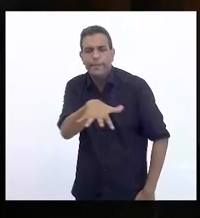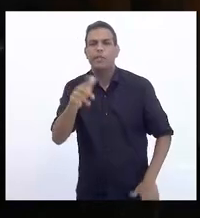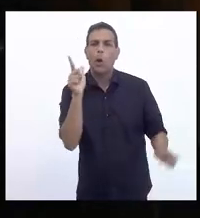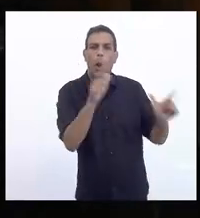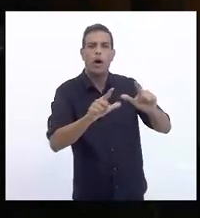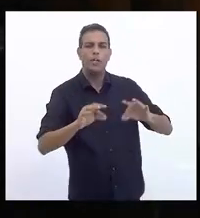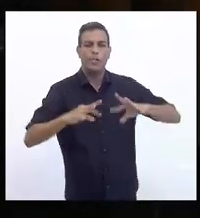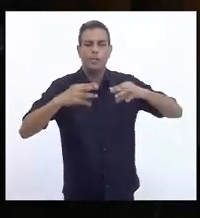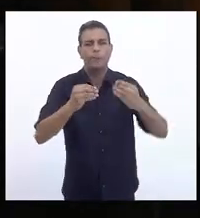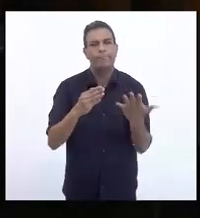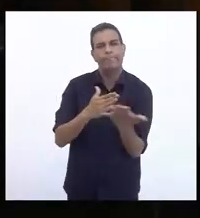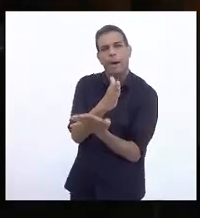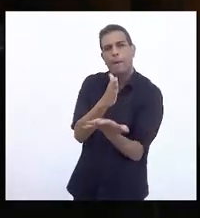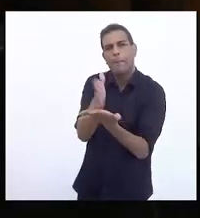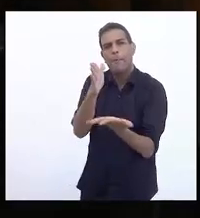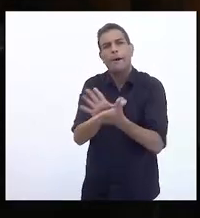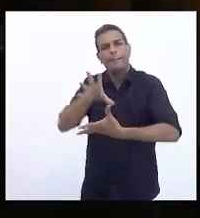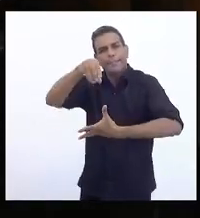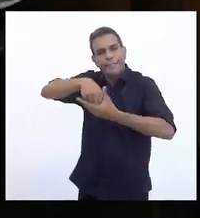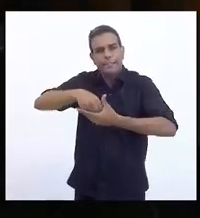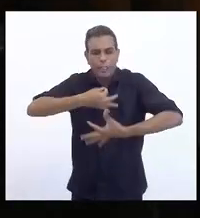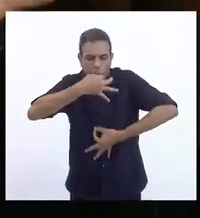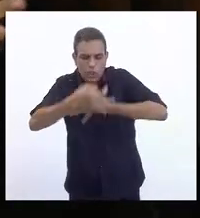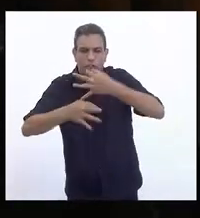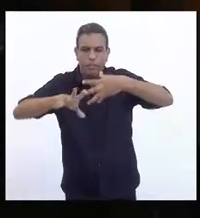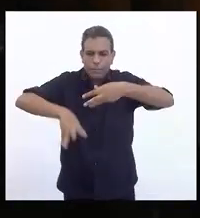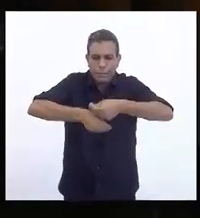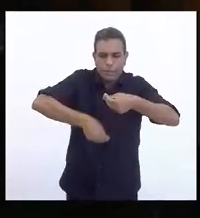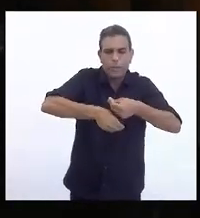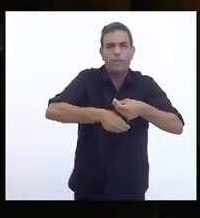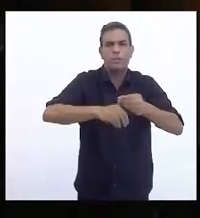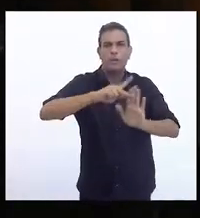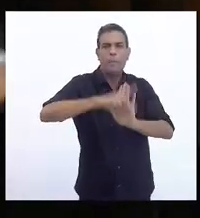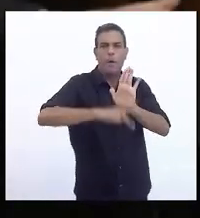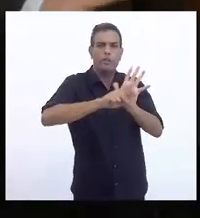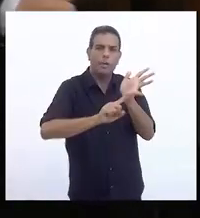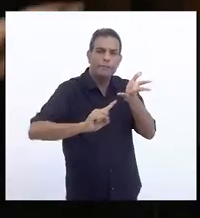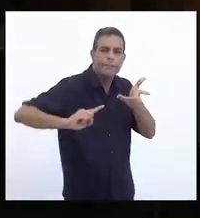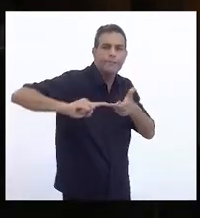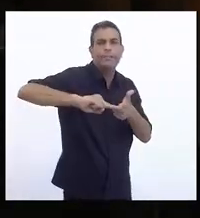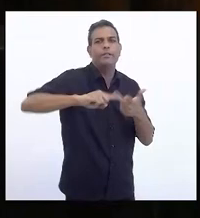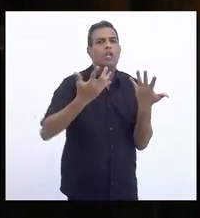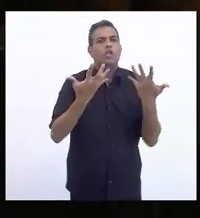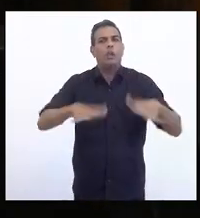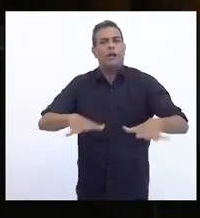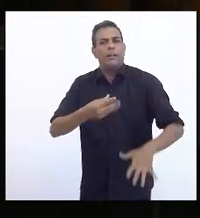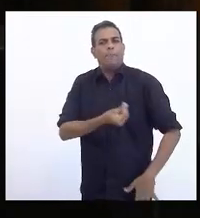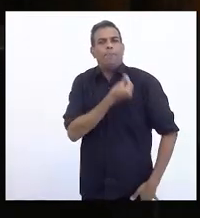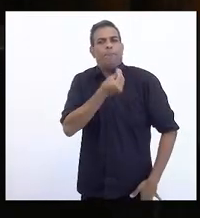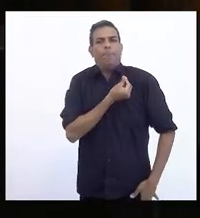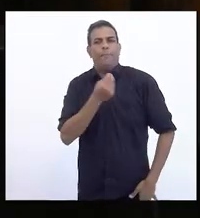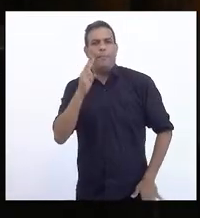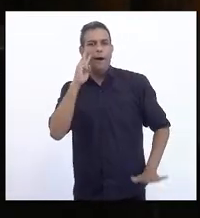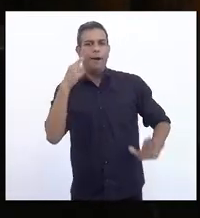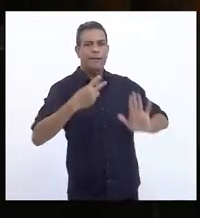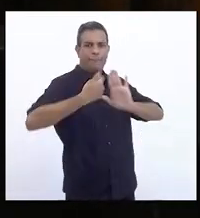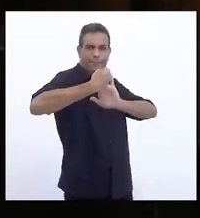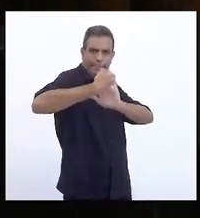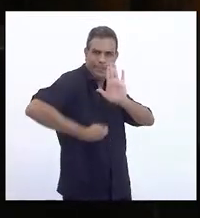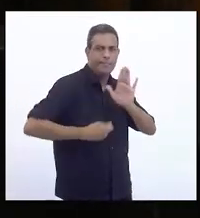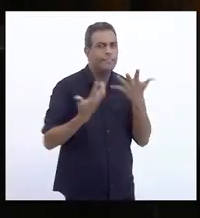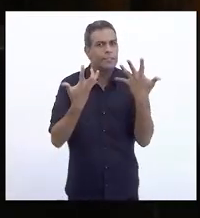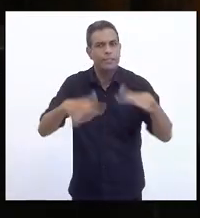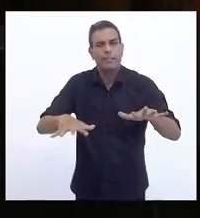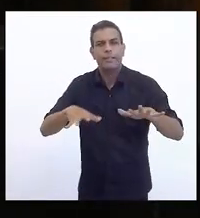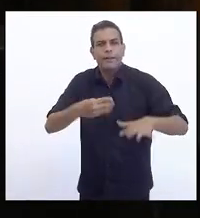Alguns aqui brincam comigo, outros criticam, que eu emendo muitos projetos. Eu não fiz nenhuma emenda, eu não quero participar desse texto, eu não tenho vontade